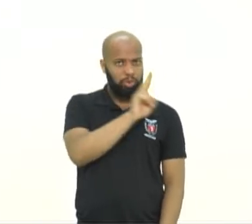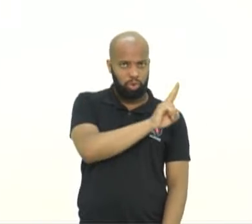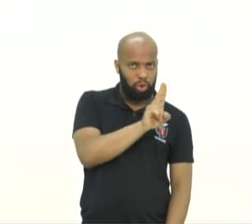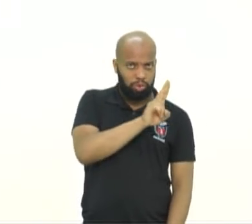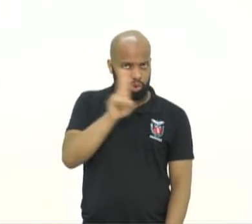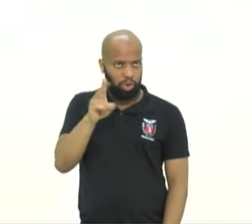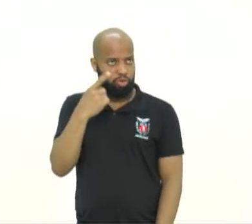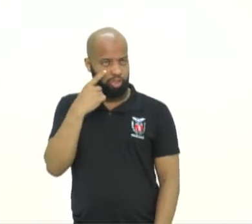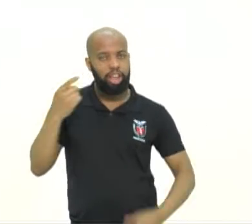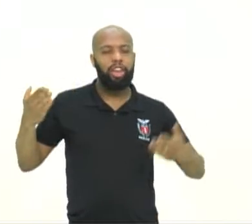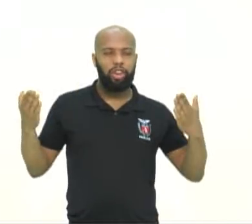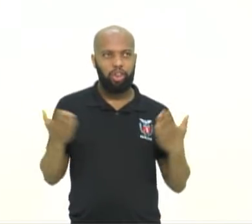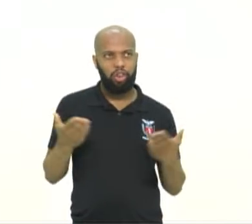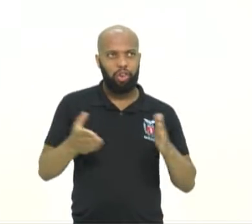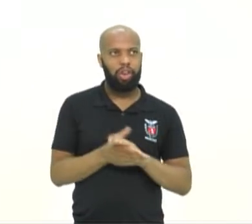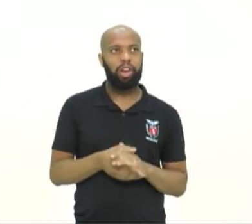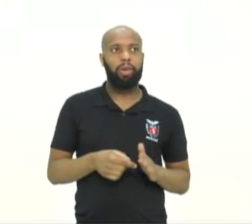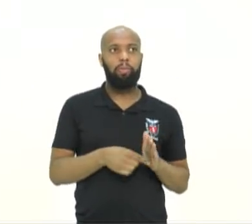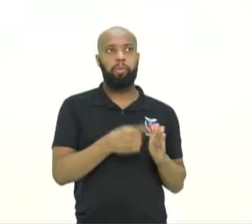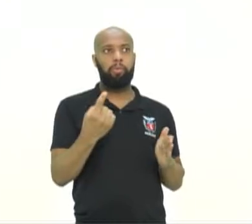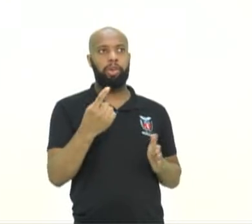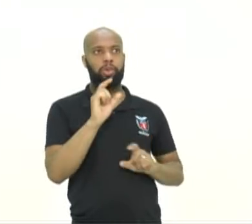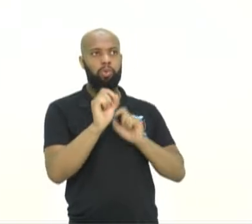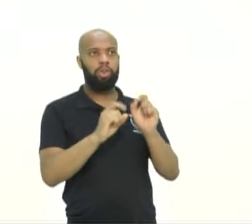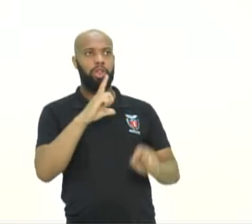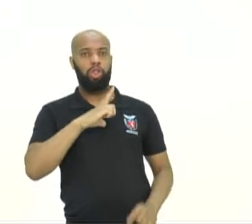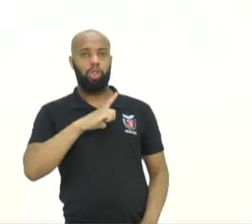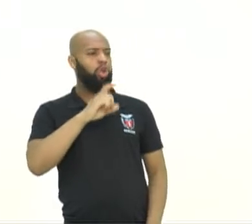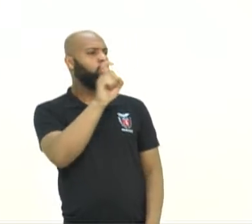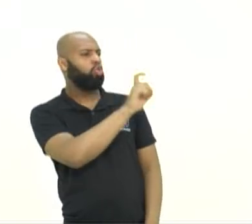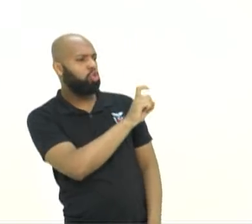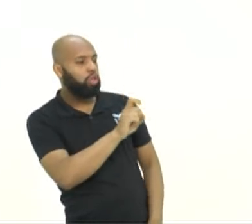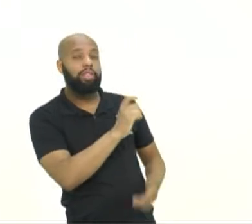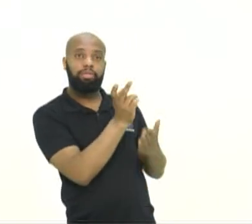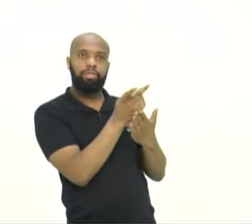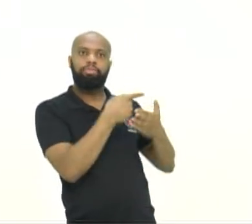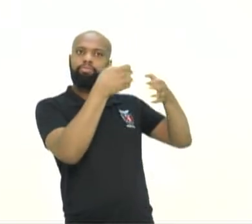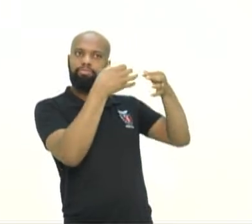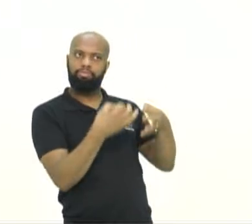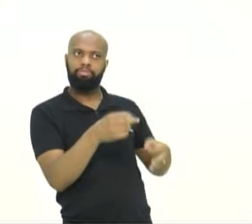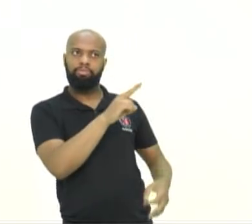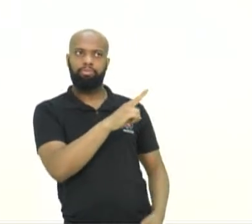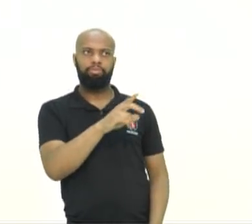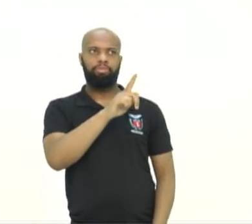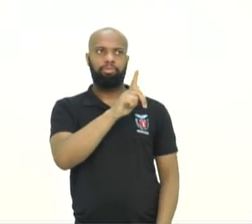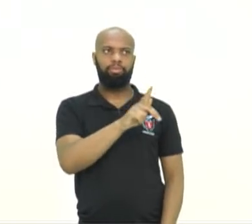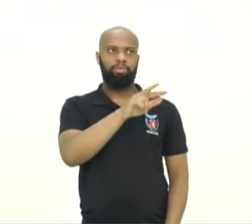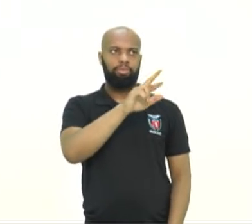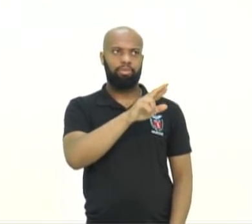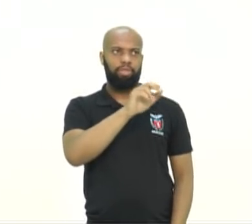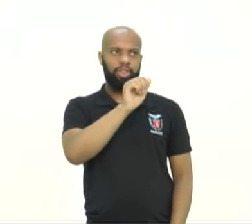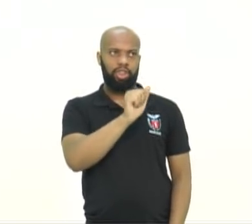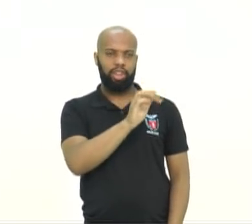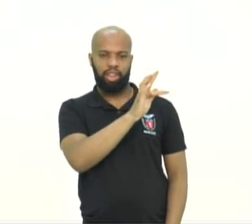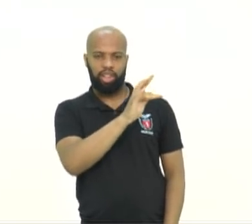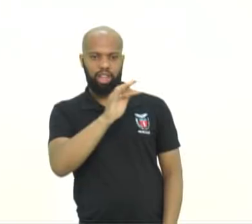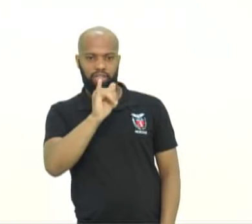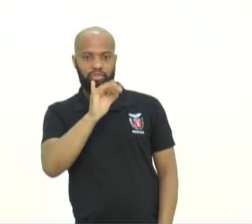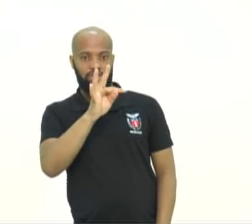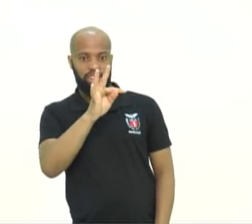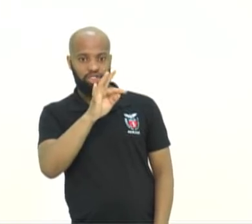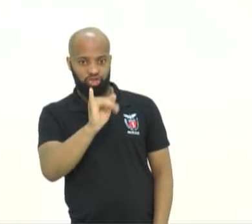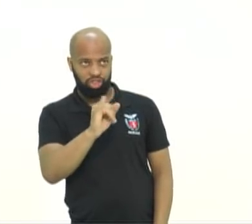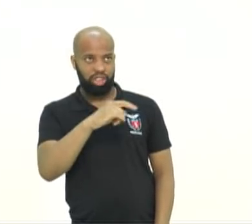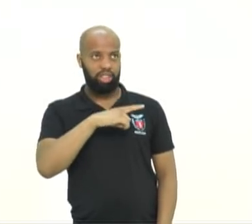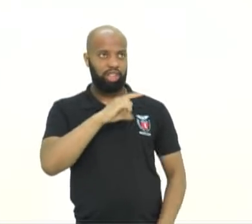artes? Vamos ver? Então, a primeira é o grafite. Pode ser também escrito dessa forma, também